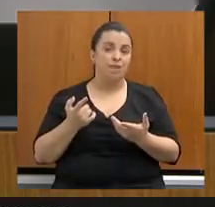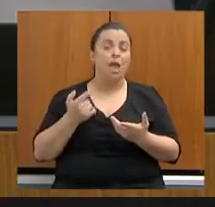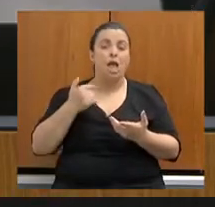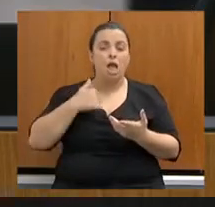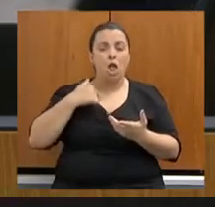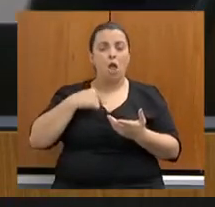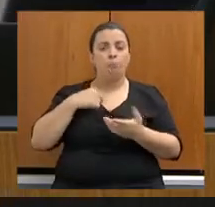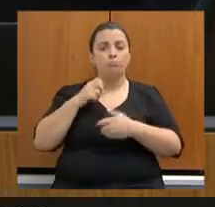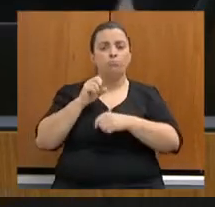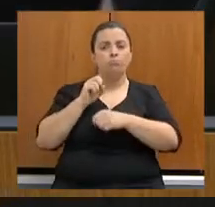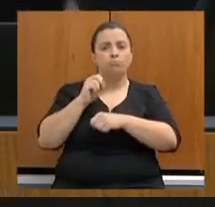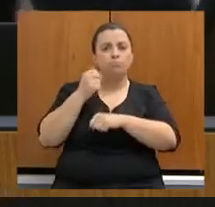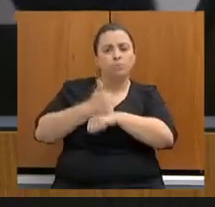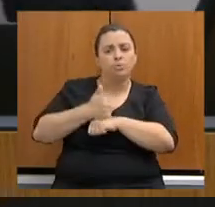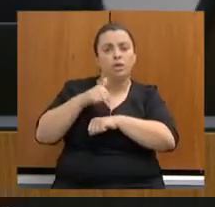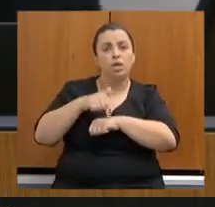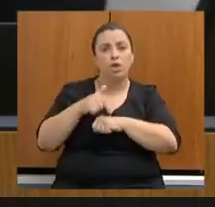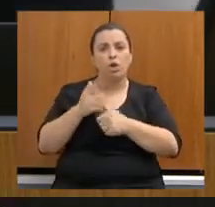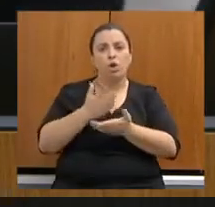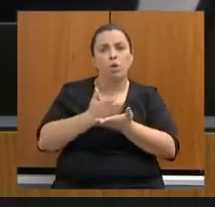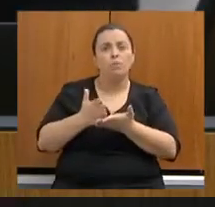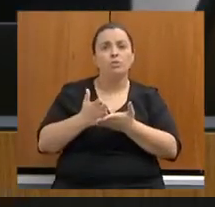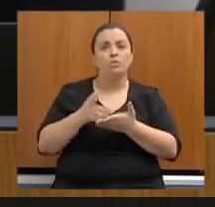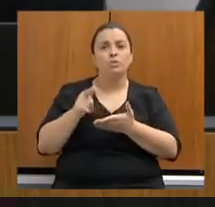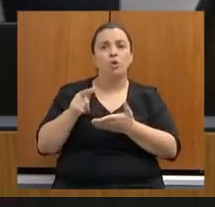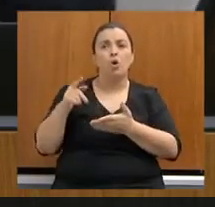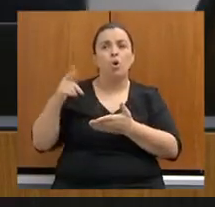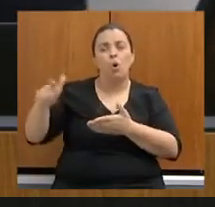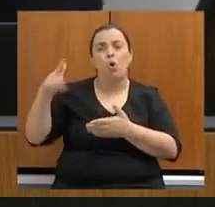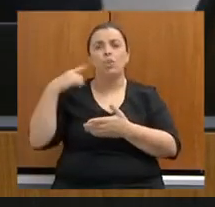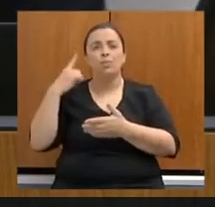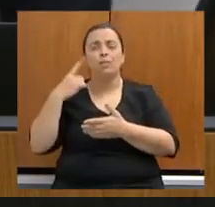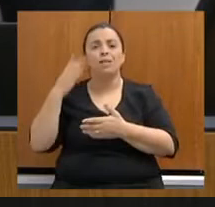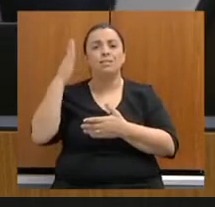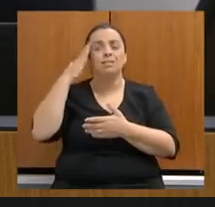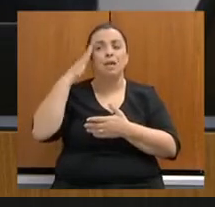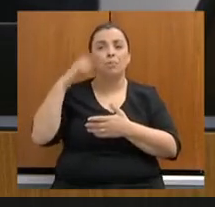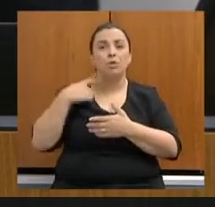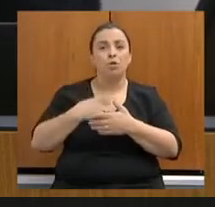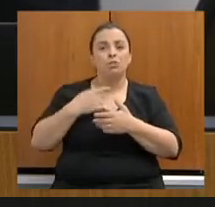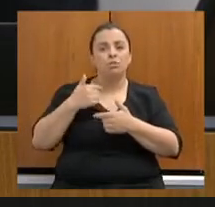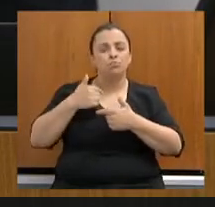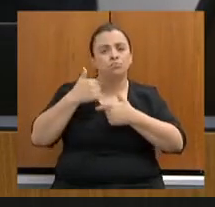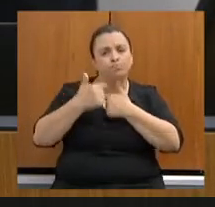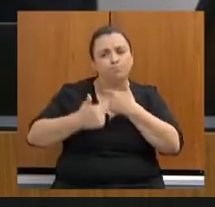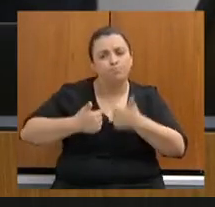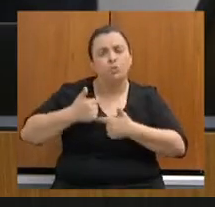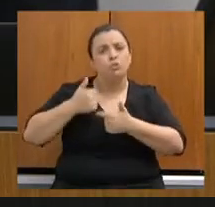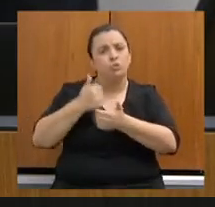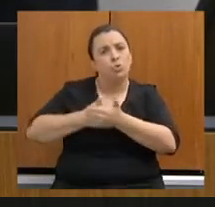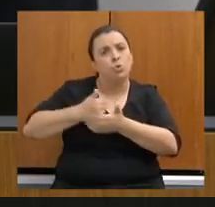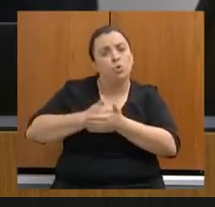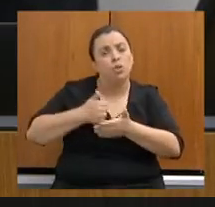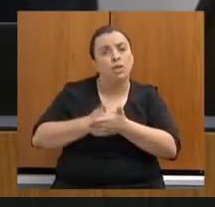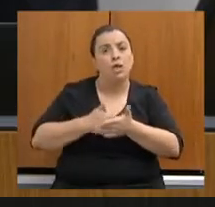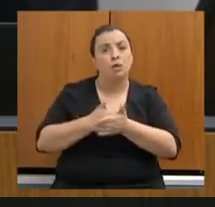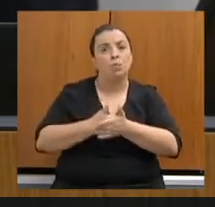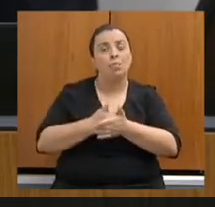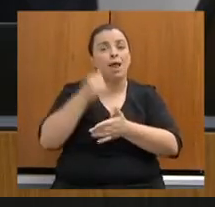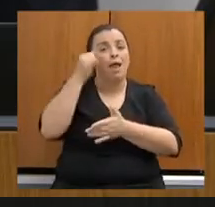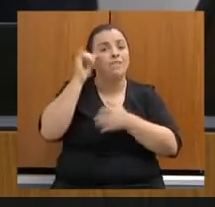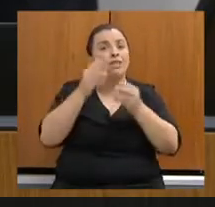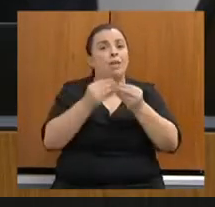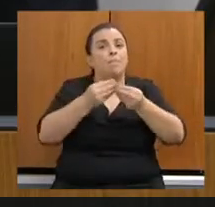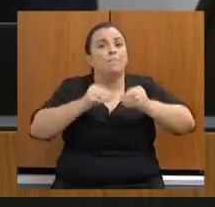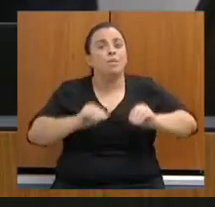da nossa batalha para evitar danos à propriedade o direito de propriedade é sagrado e